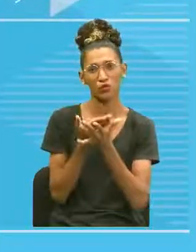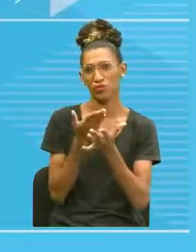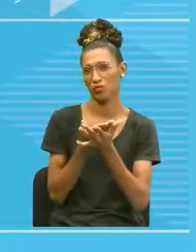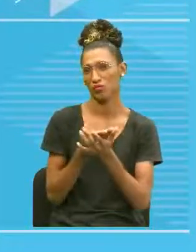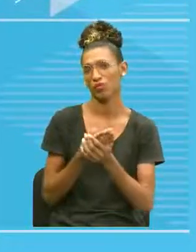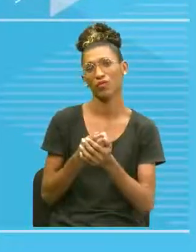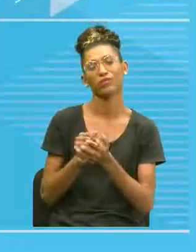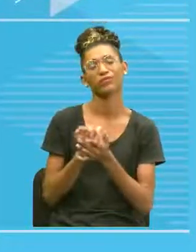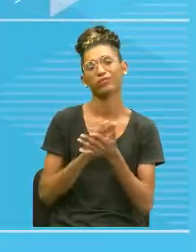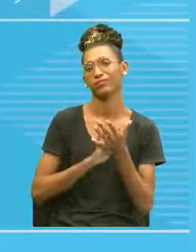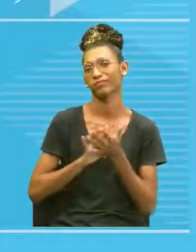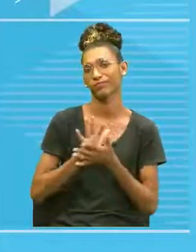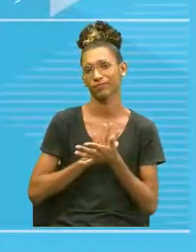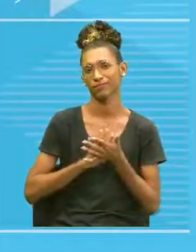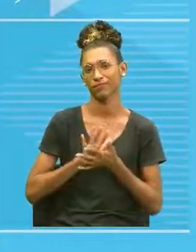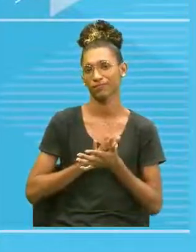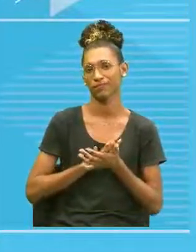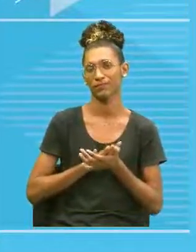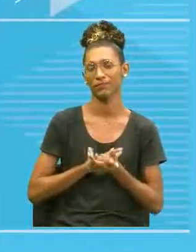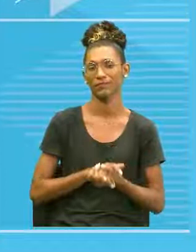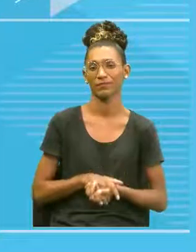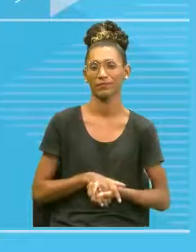o suficiente